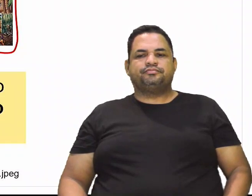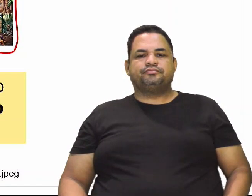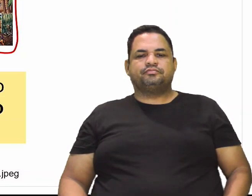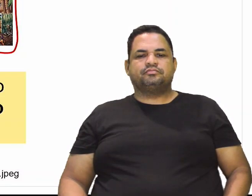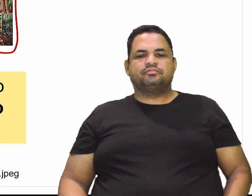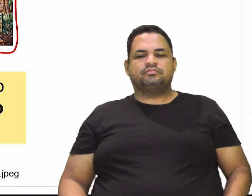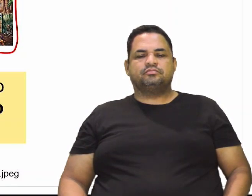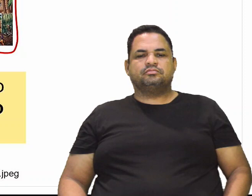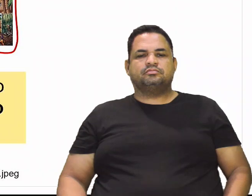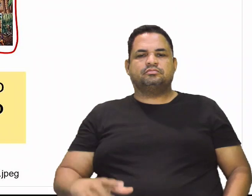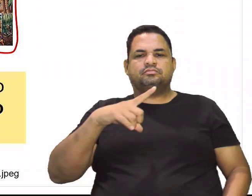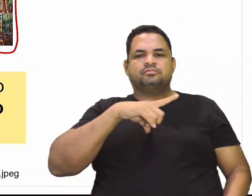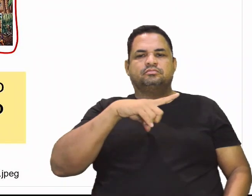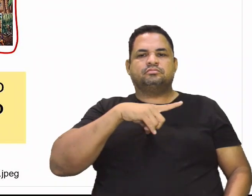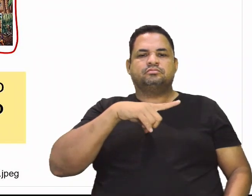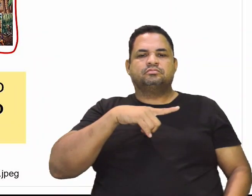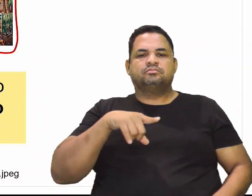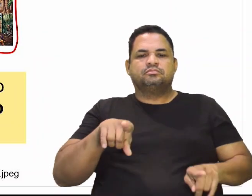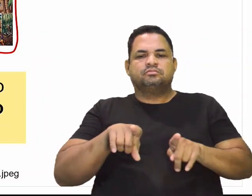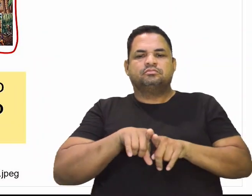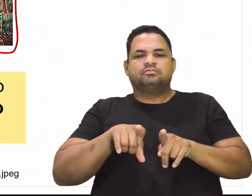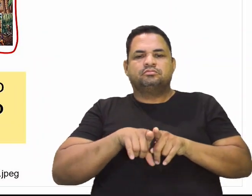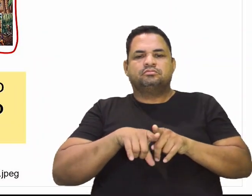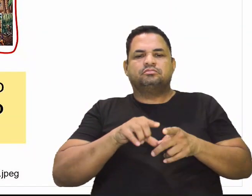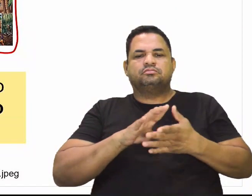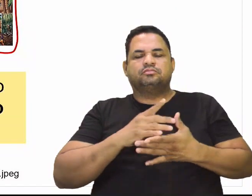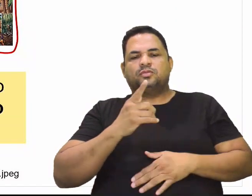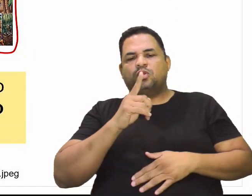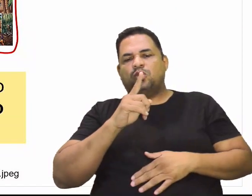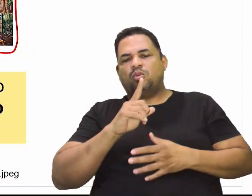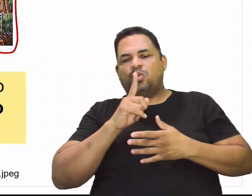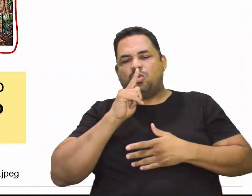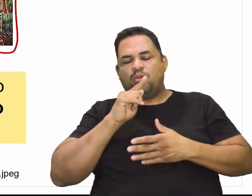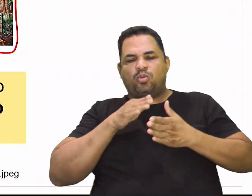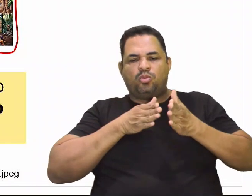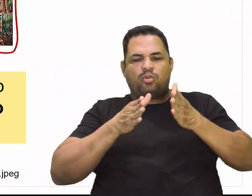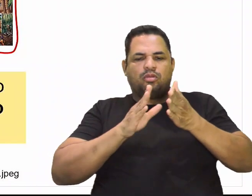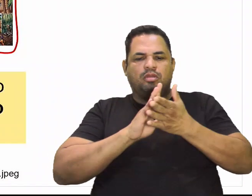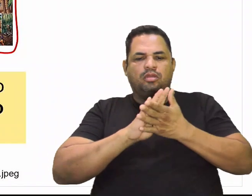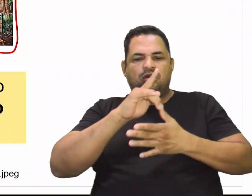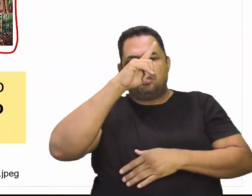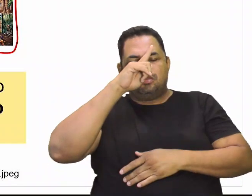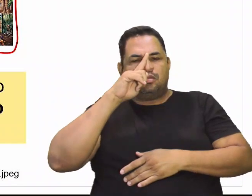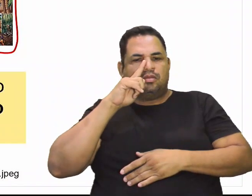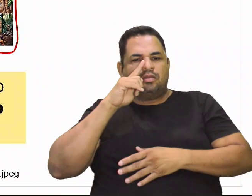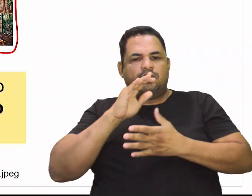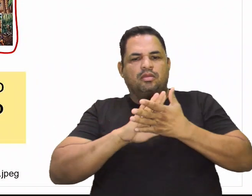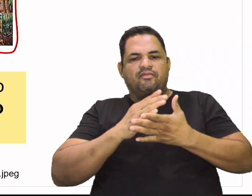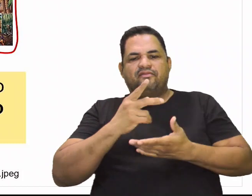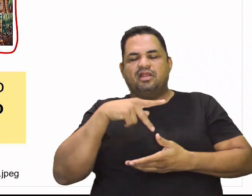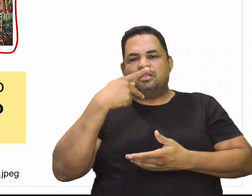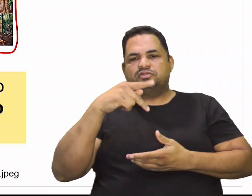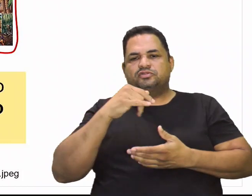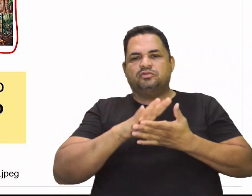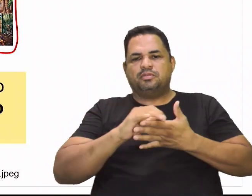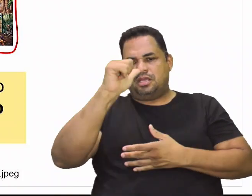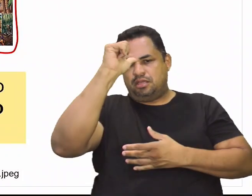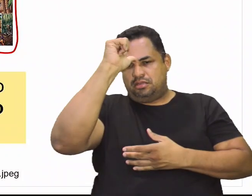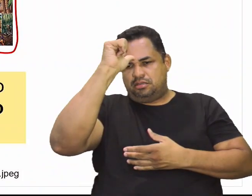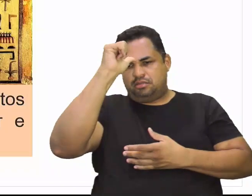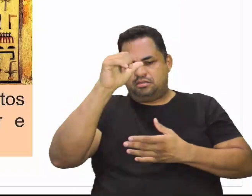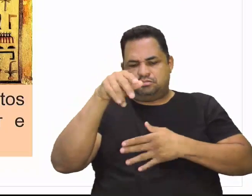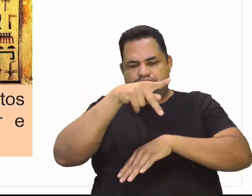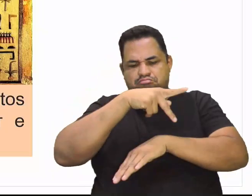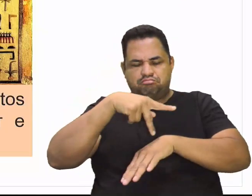Também tem, lá na frente vocês vão ver o Rio Amarelo, falando sobre a Índia, né? Tudo